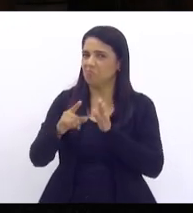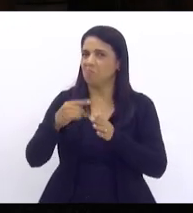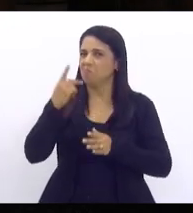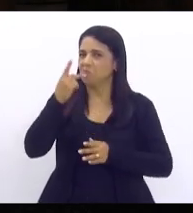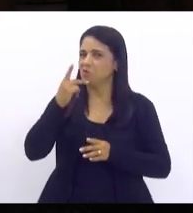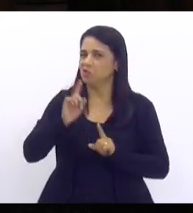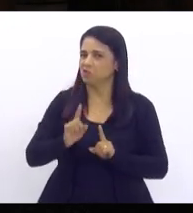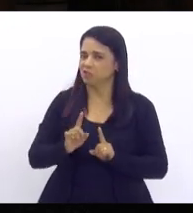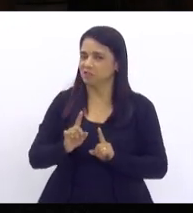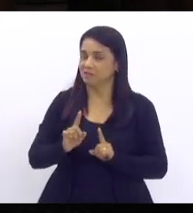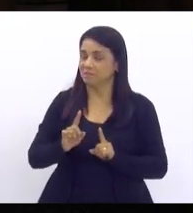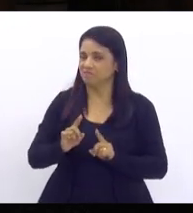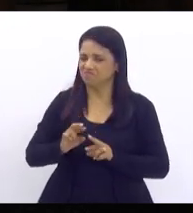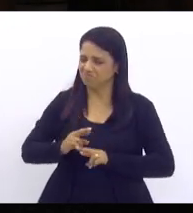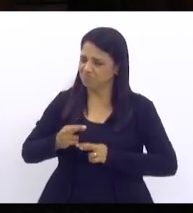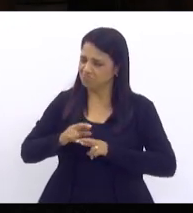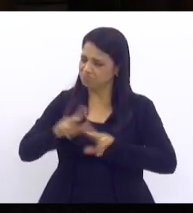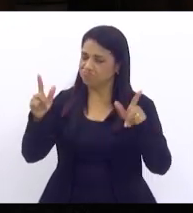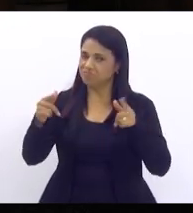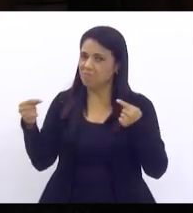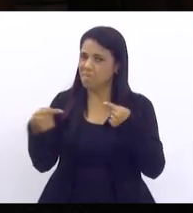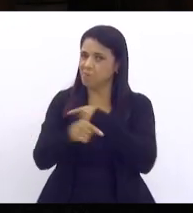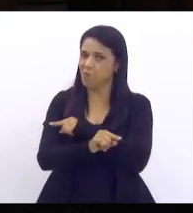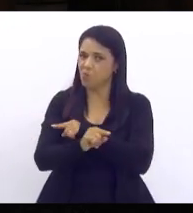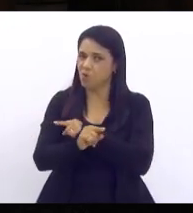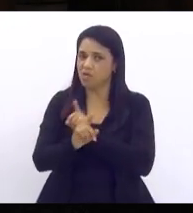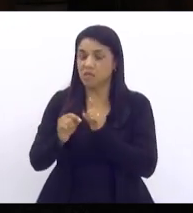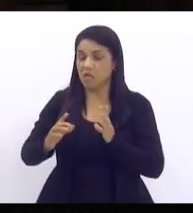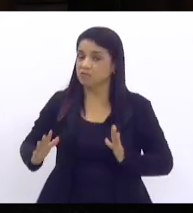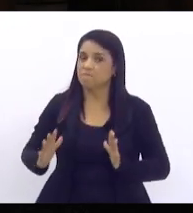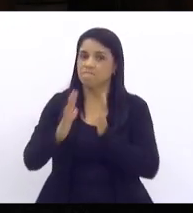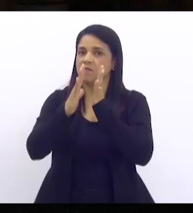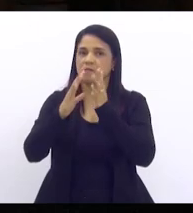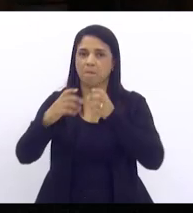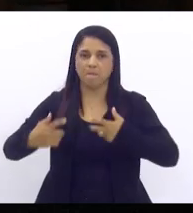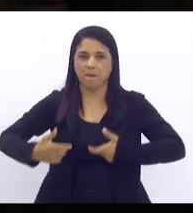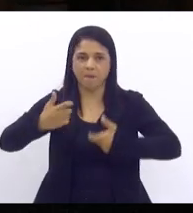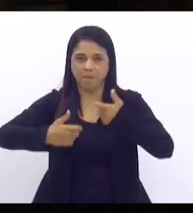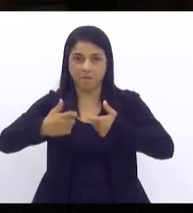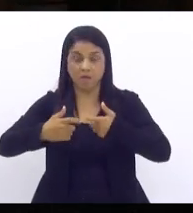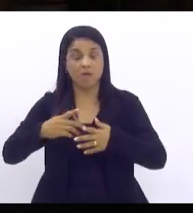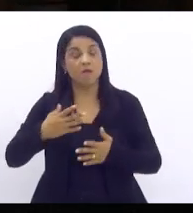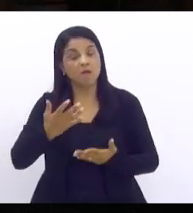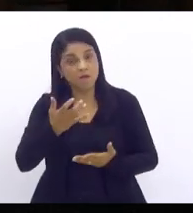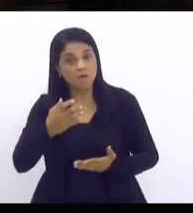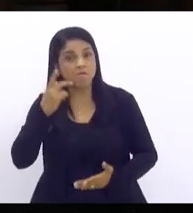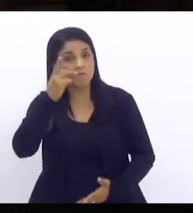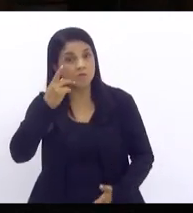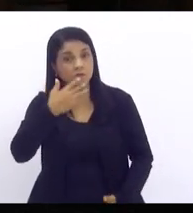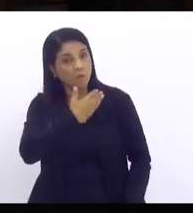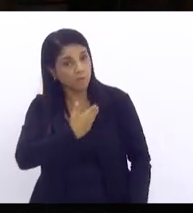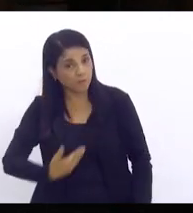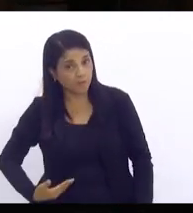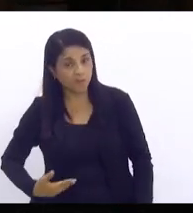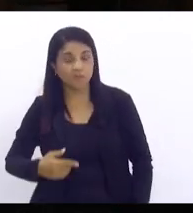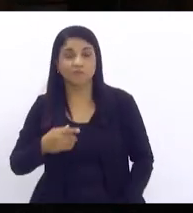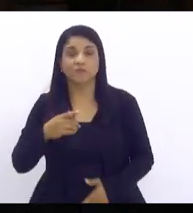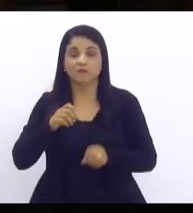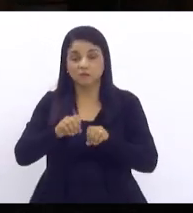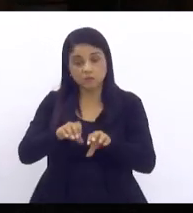essa política total do enfrentamento. Queremos políticas públicas na educação, na